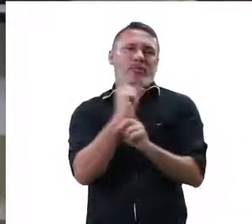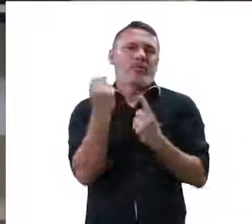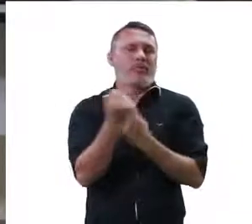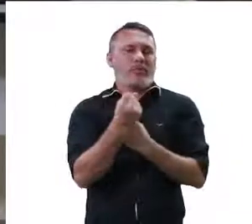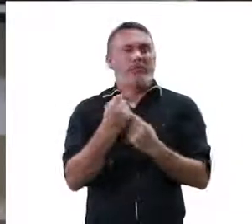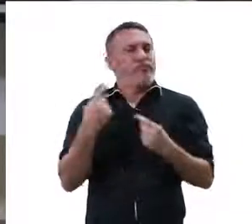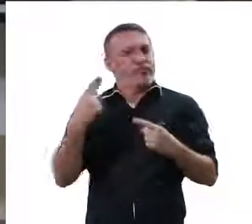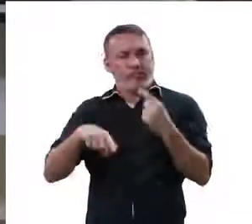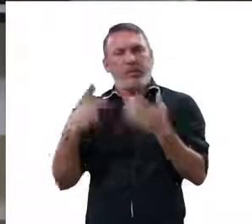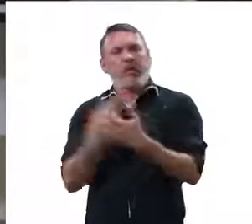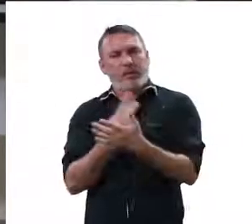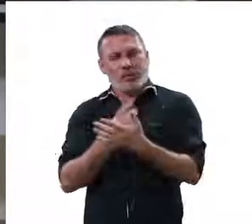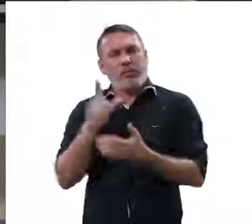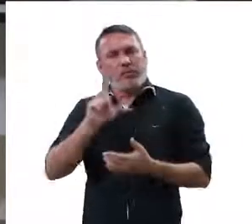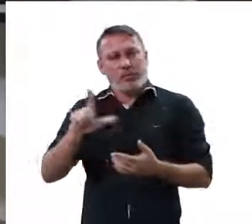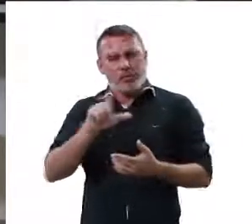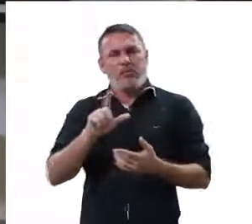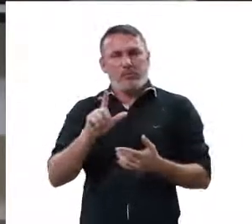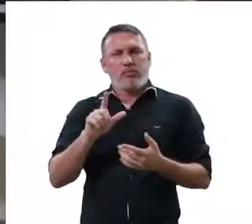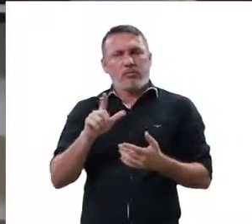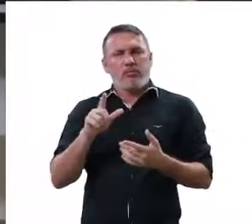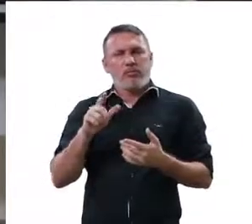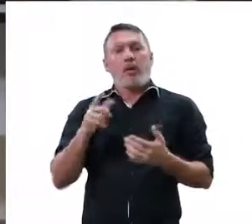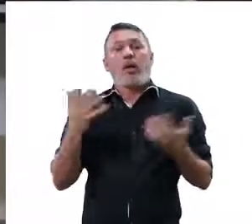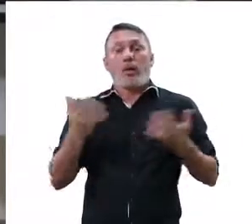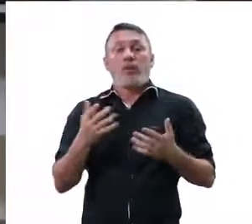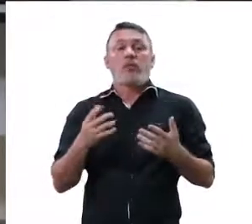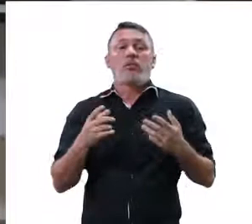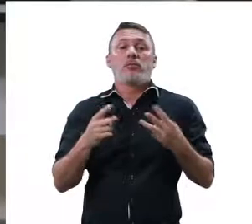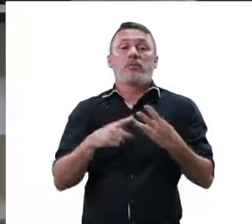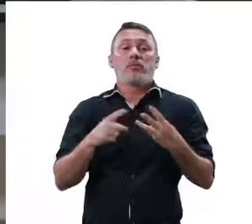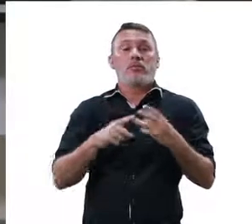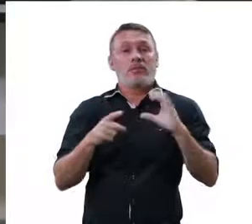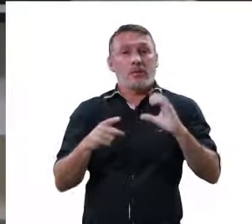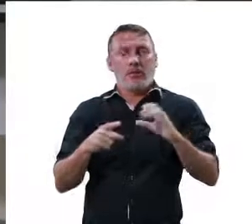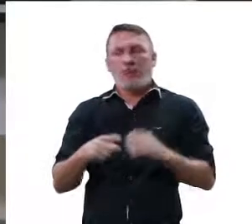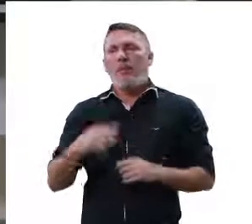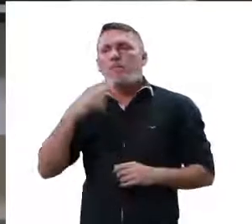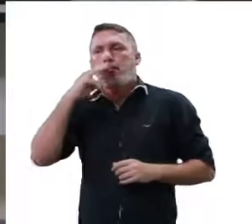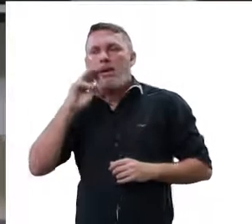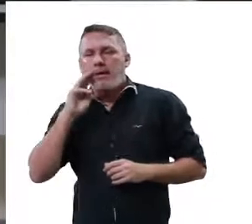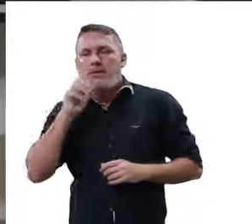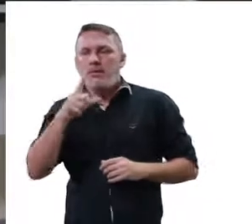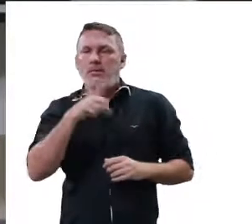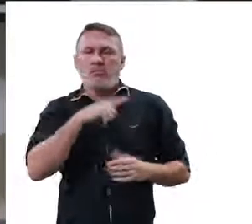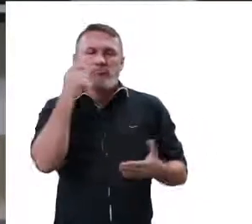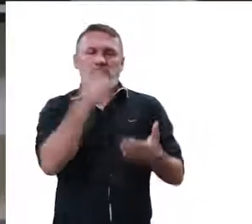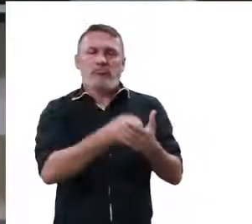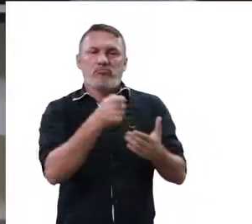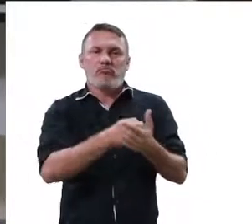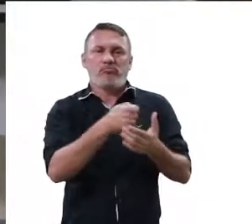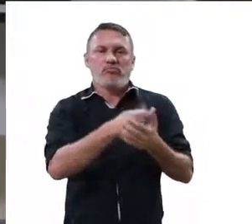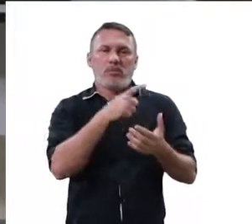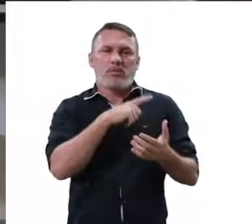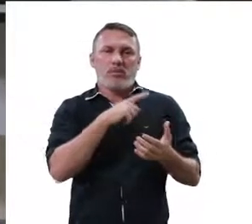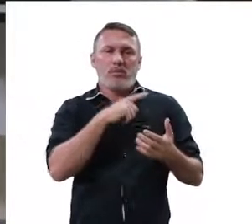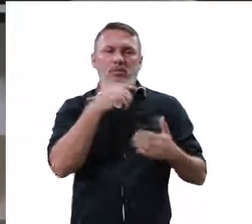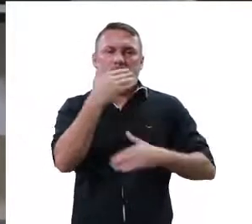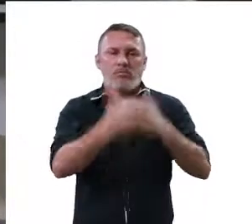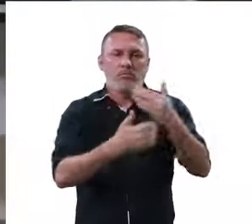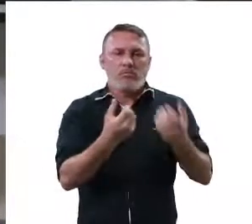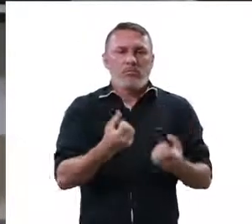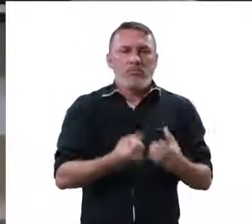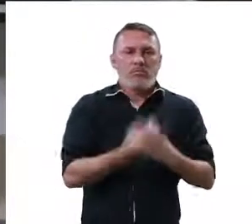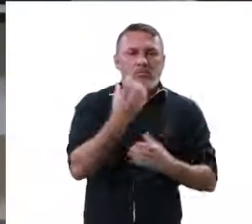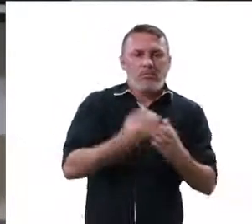tá? Então, também está errado, lógico, né? Questão sobre Weber. Marx, que condena o desenvolvimento das forças produtivas por